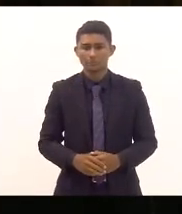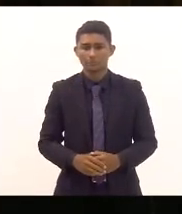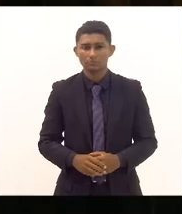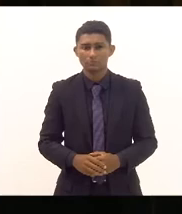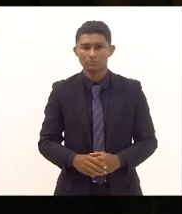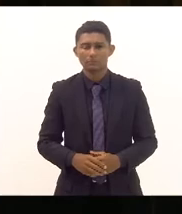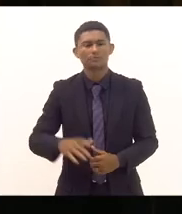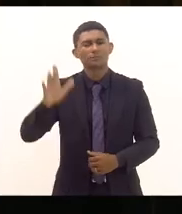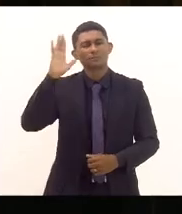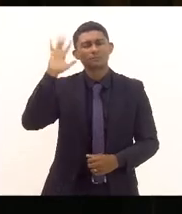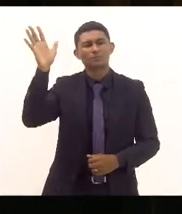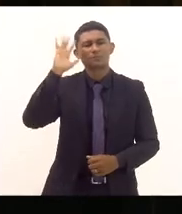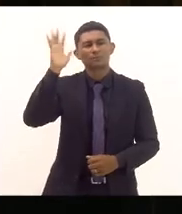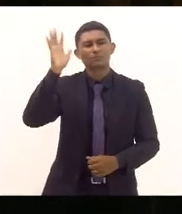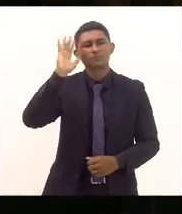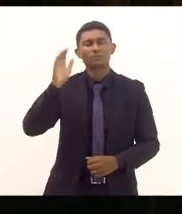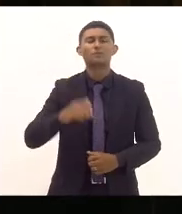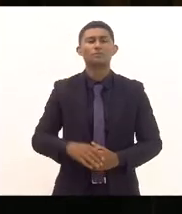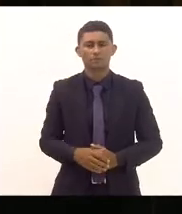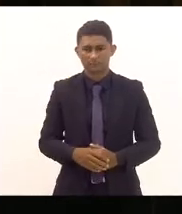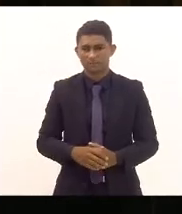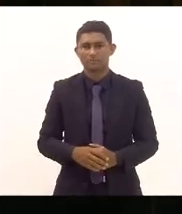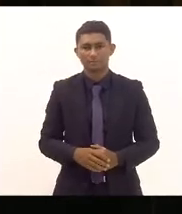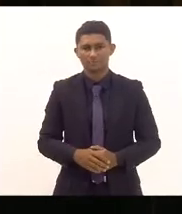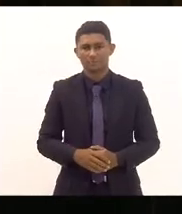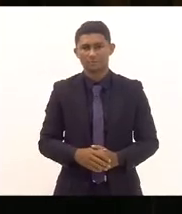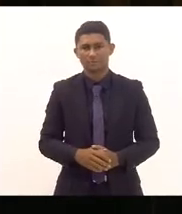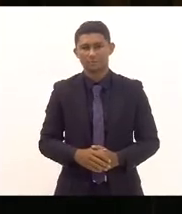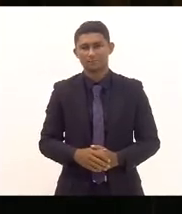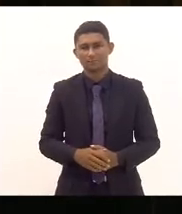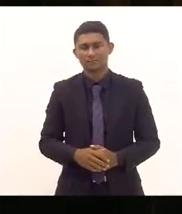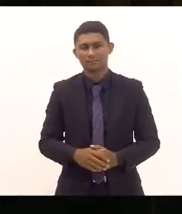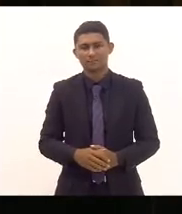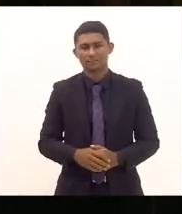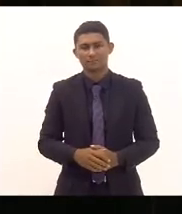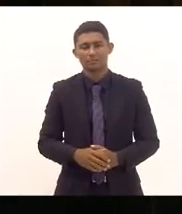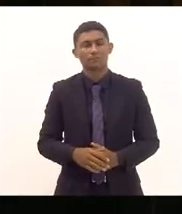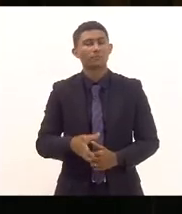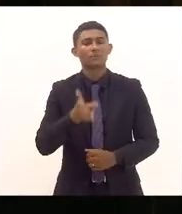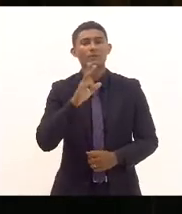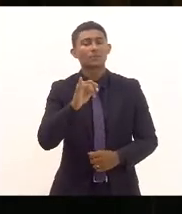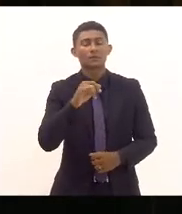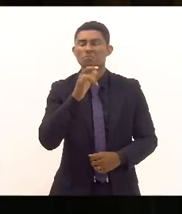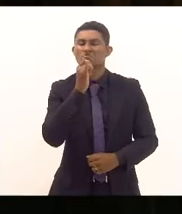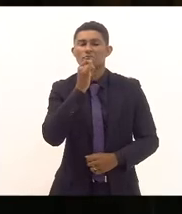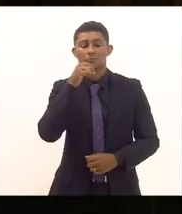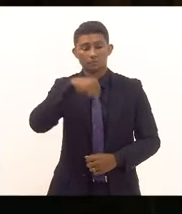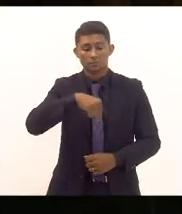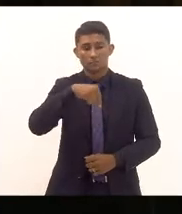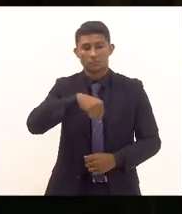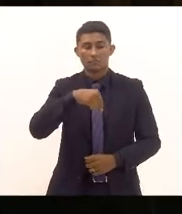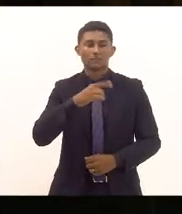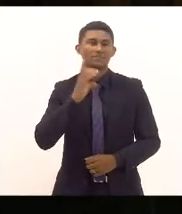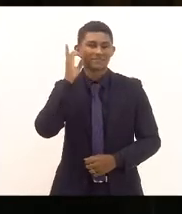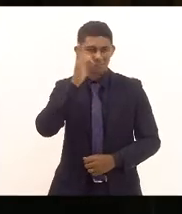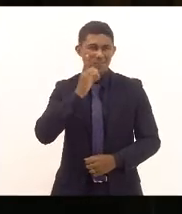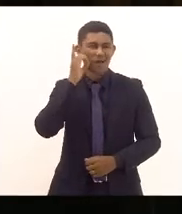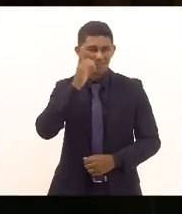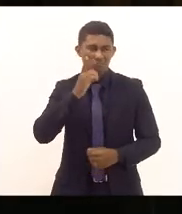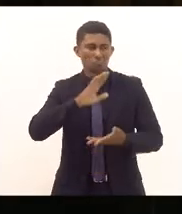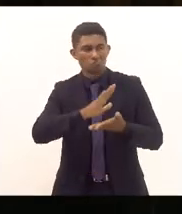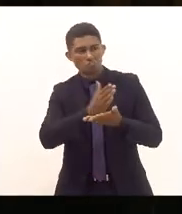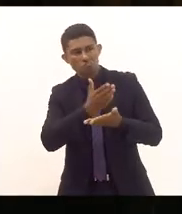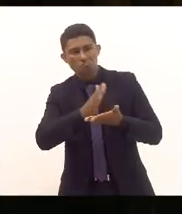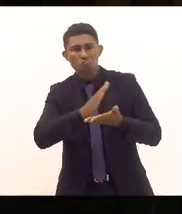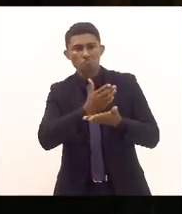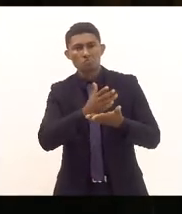o imagine façamos o exercício desse alguns deputados dessa casa chegassem